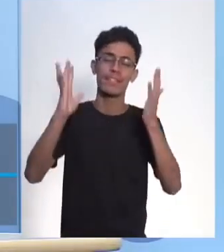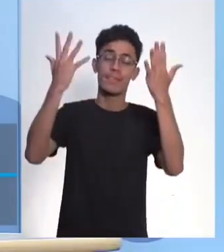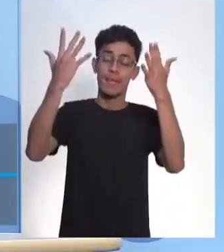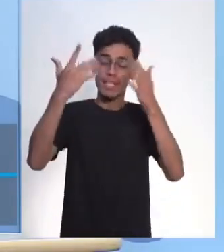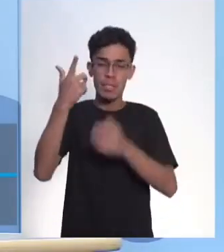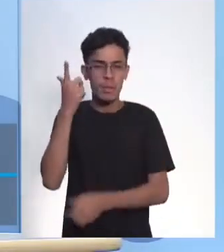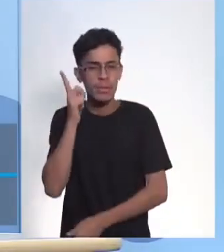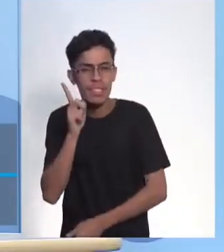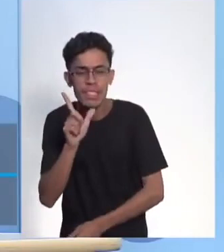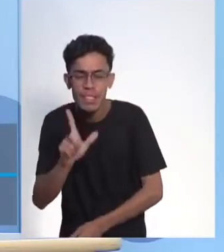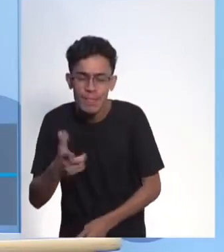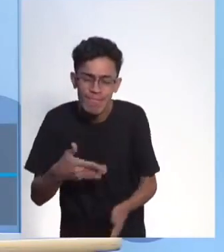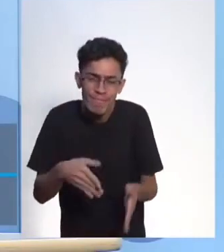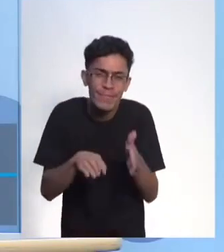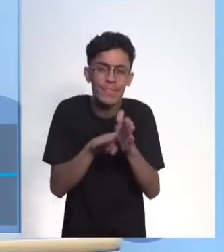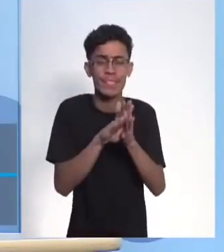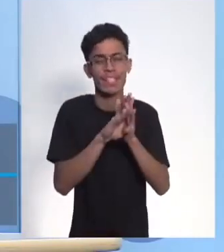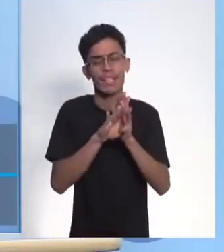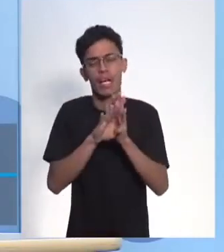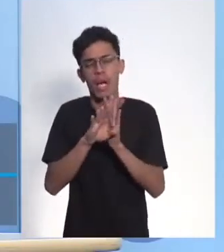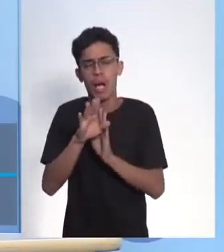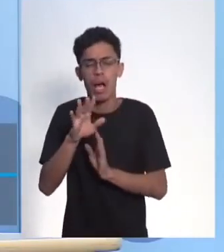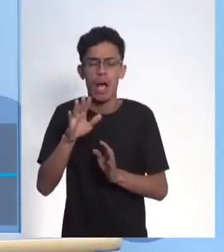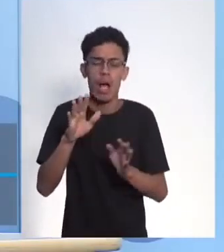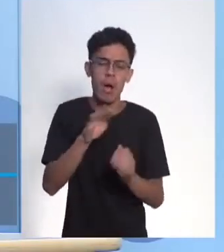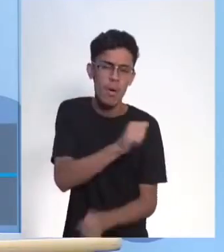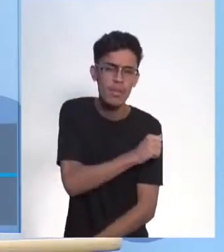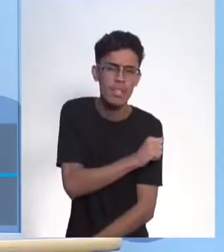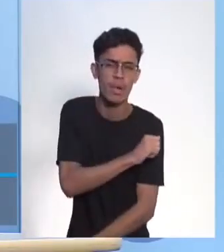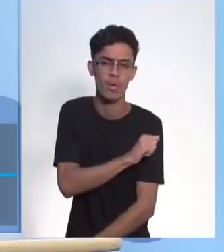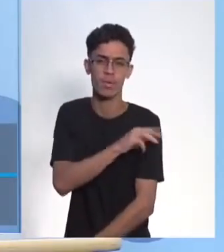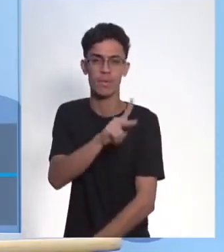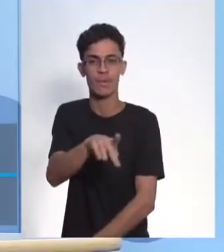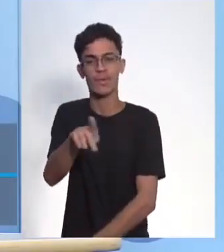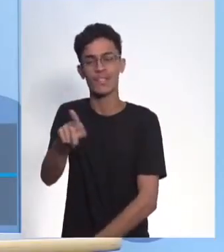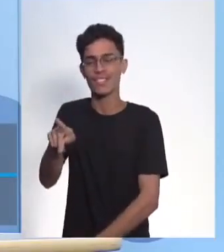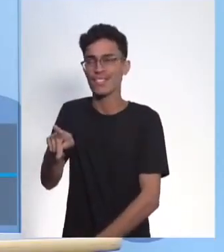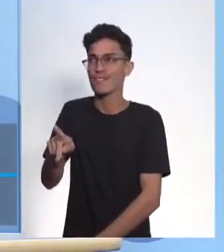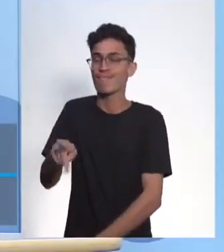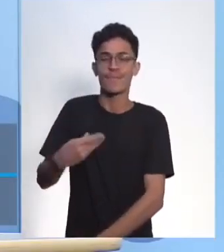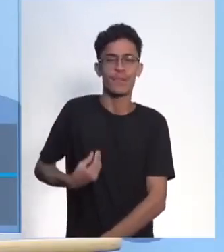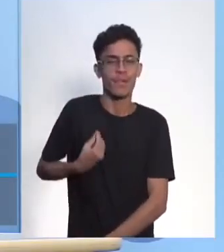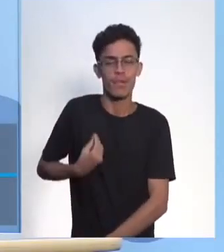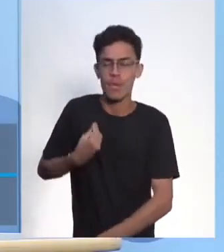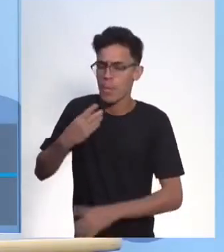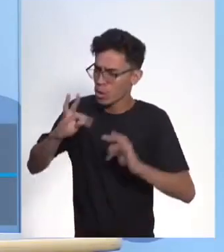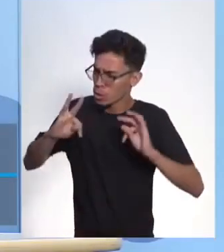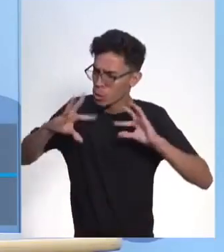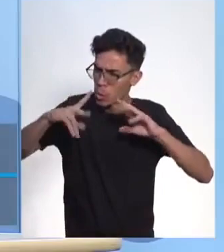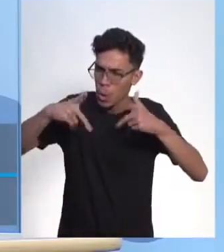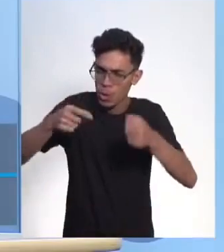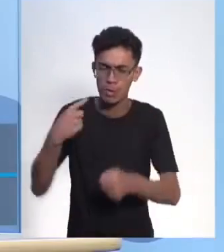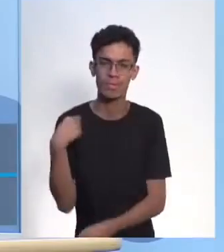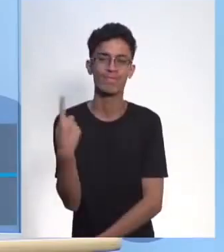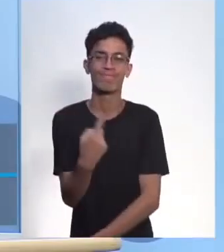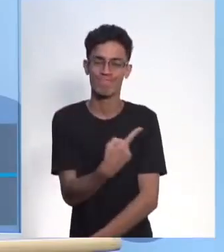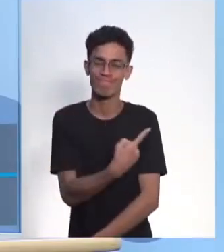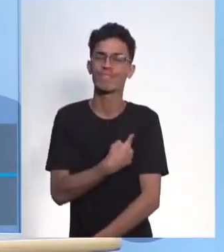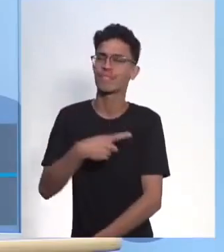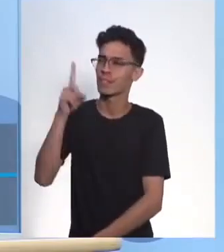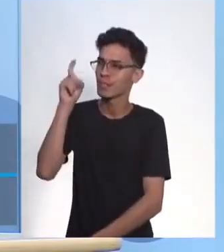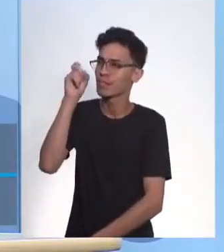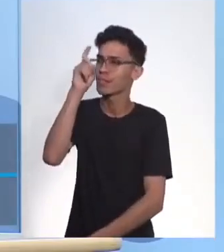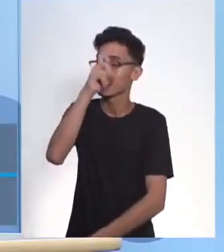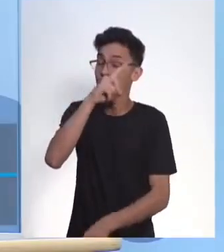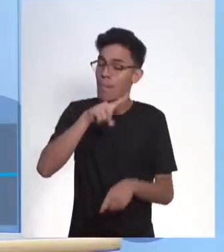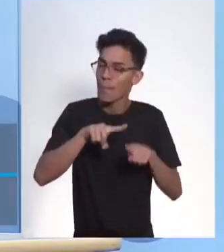aqui, parabéns para os alunos, os professores, os protagonistas, para todos nós que chegamos até aqui. Foi difícil, mas